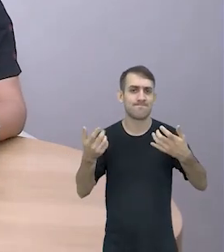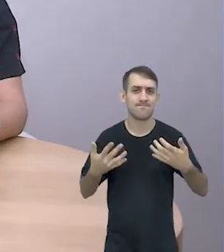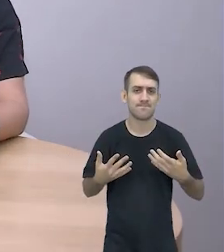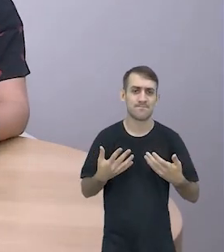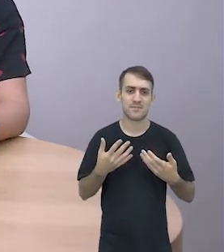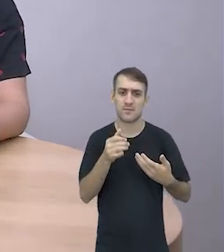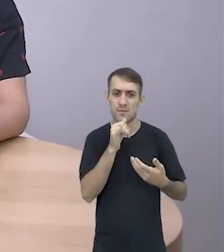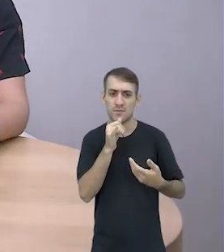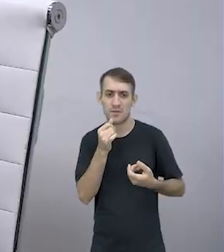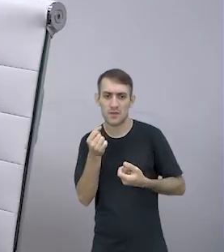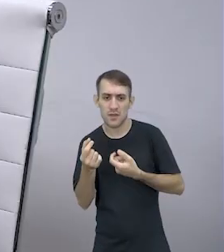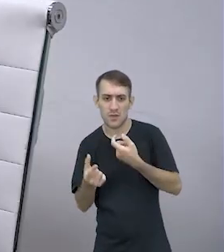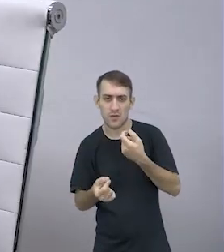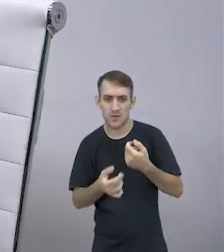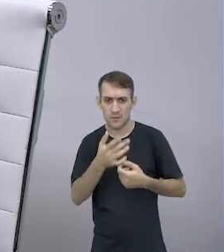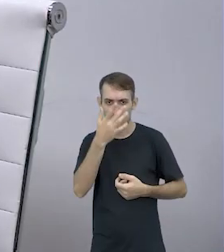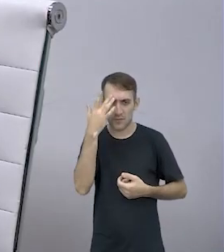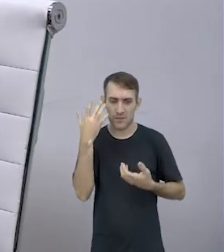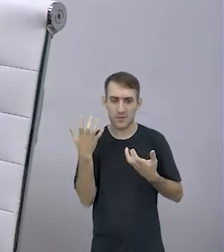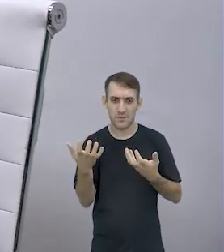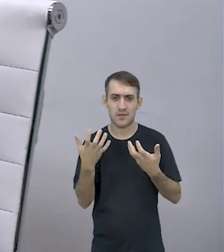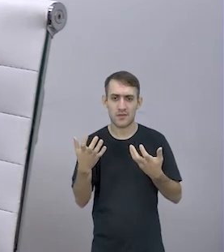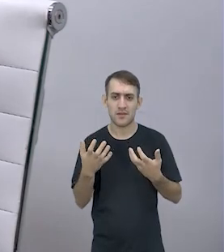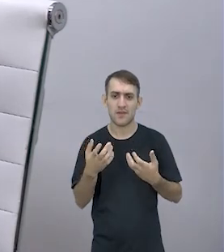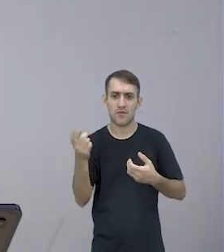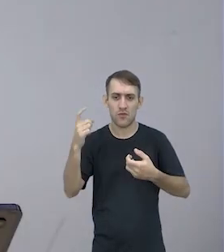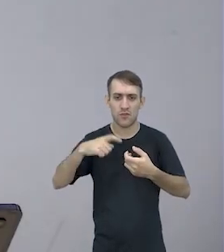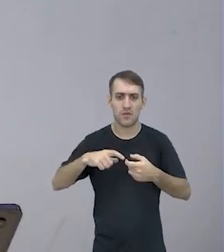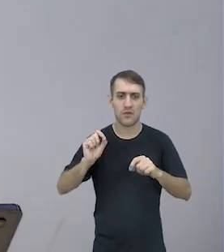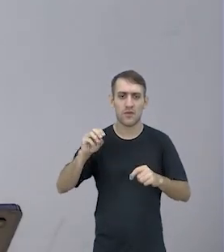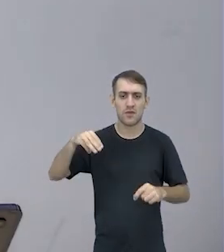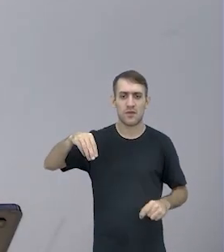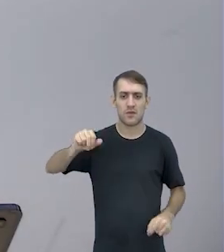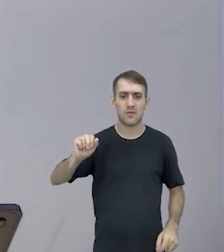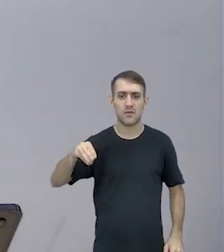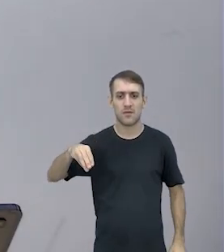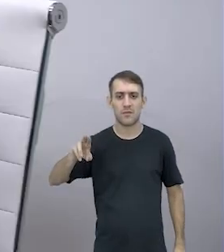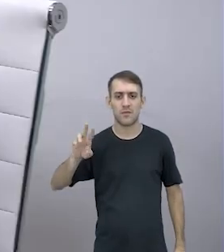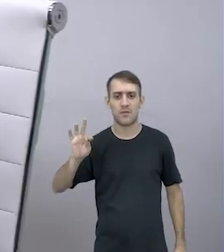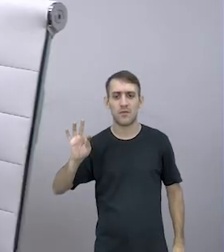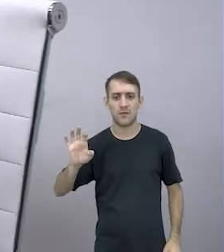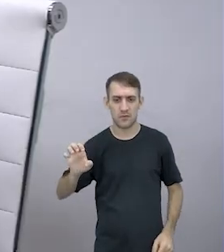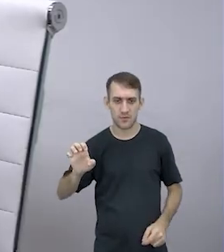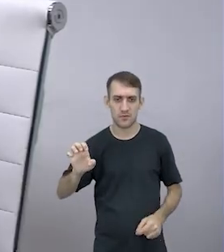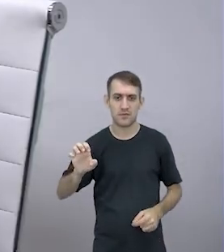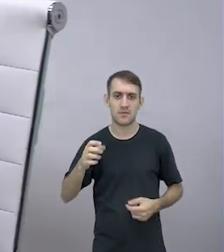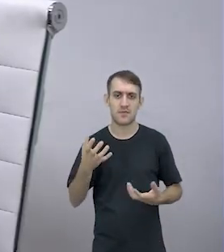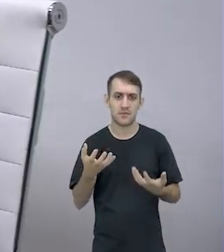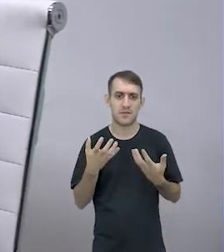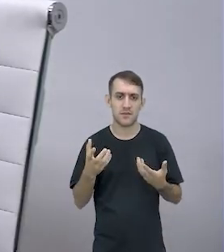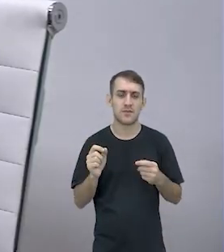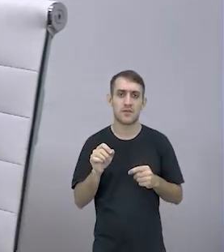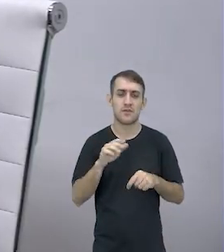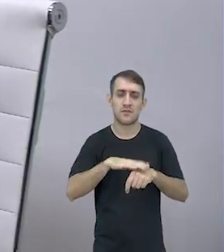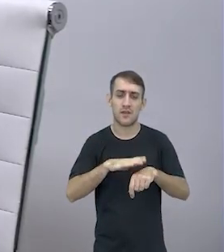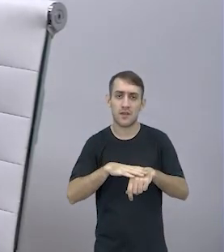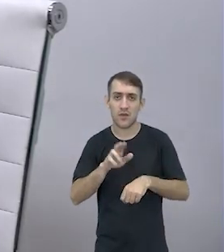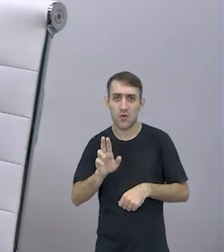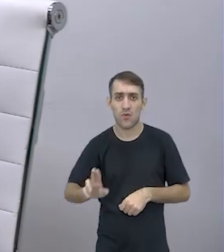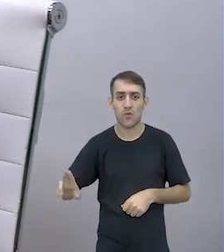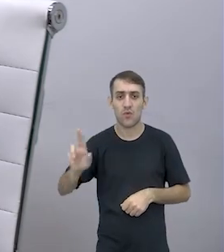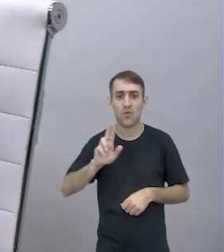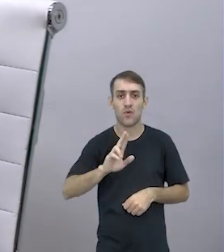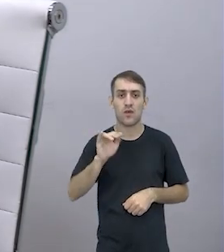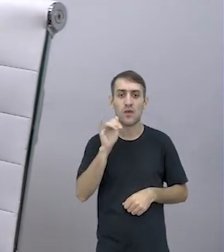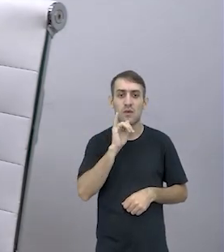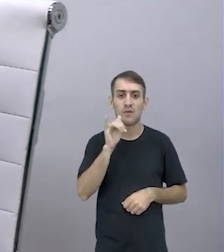alguns cientistas querem ressuscitar o mamute. Ah, Com essa técnica do CRISPR, utilizando